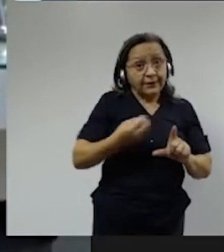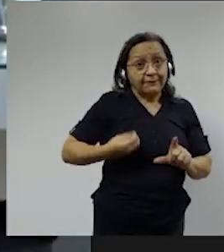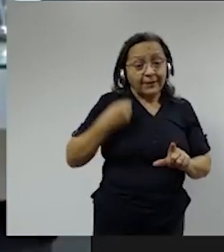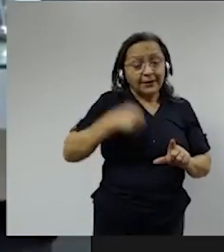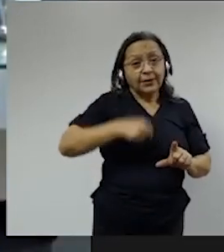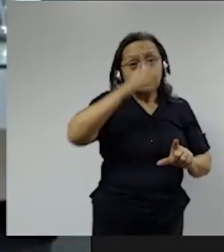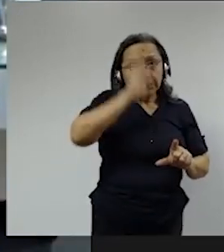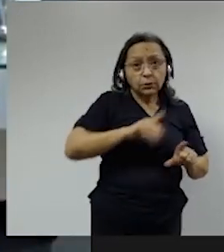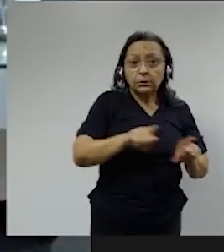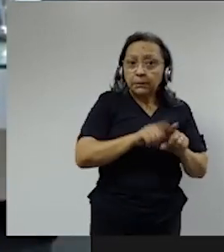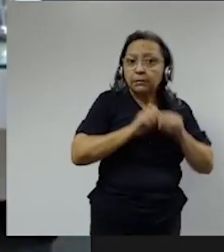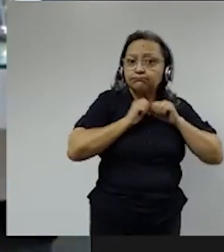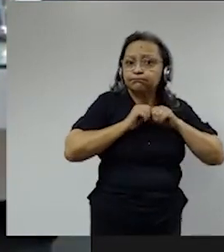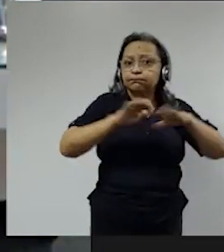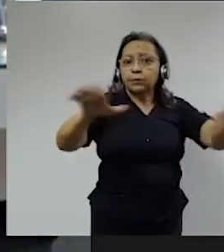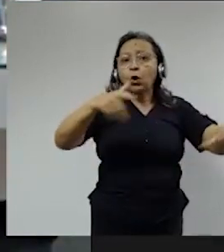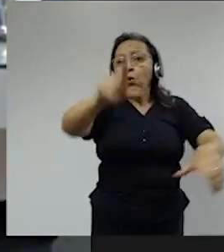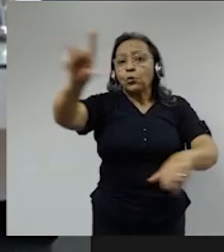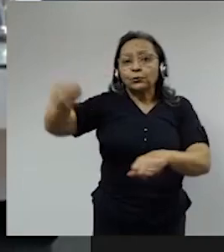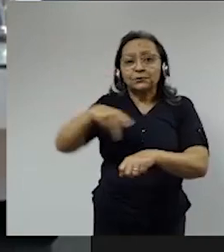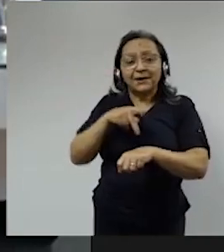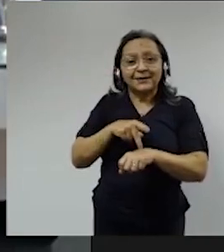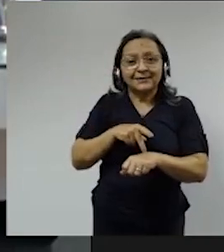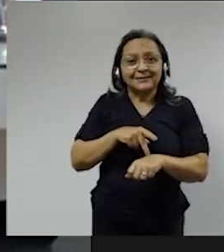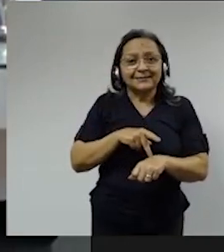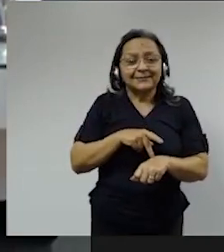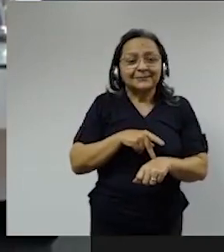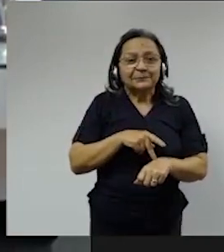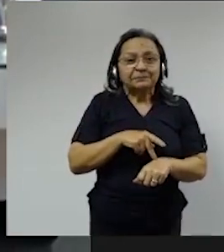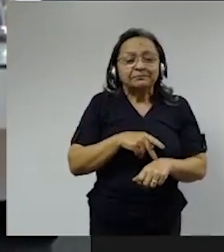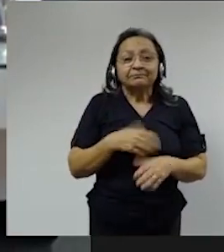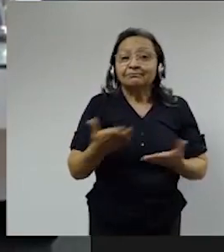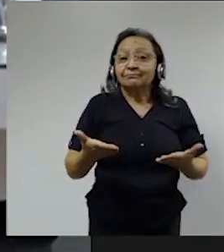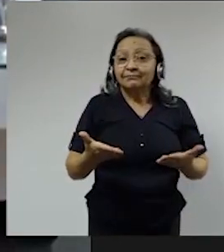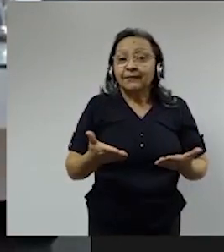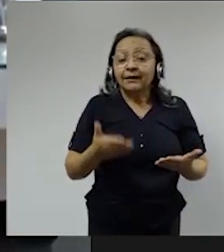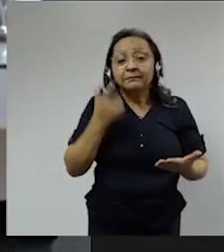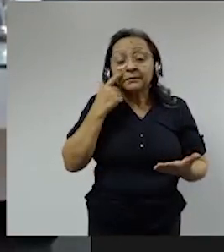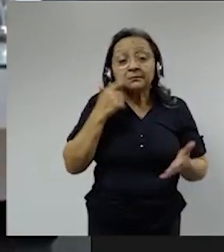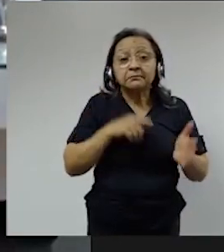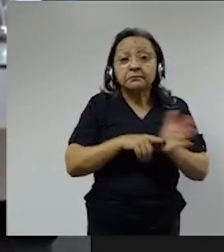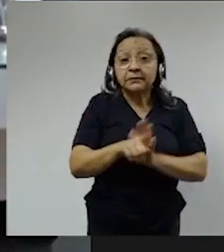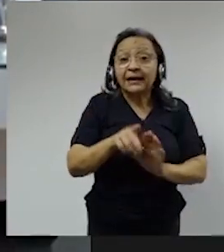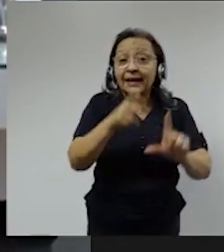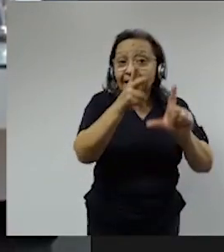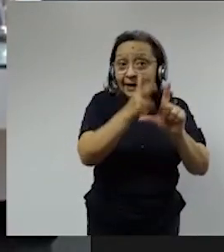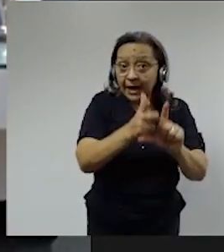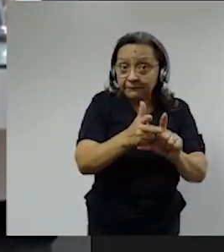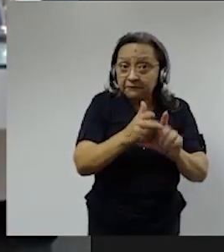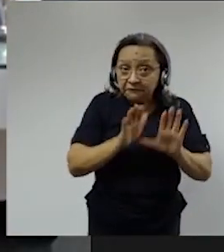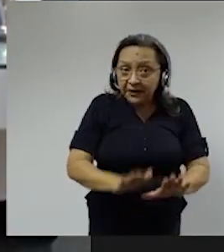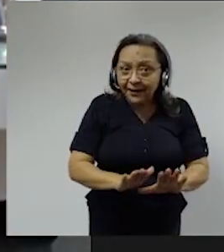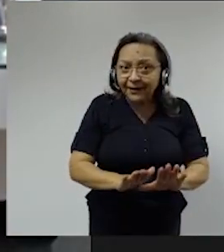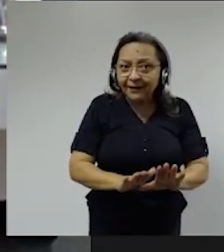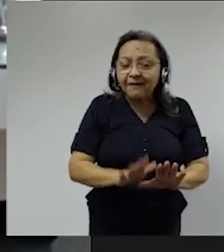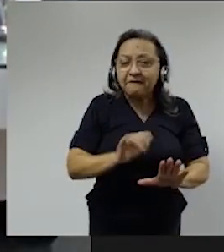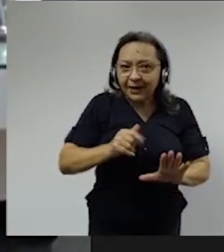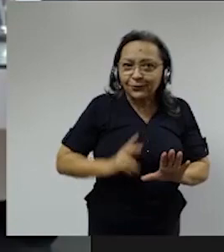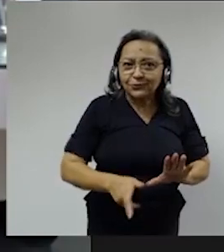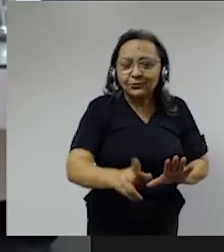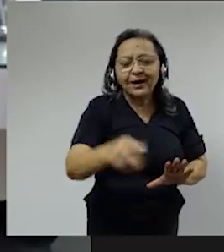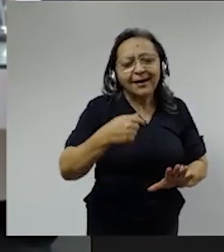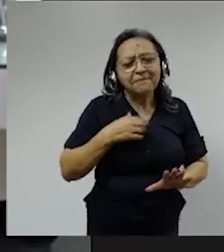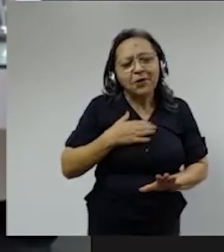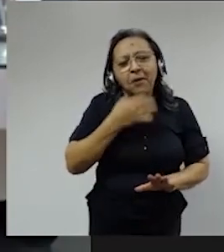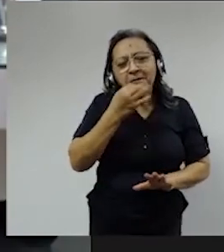lá em outros países. Para fechar a pergunta, e aí, as lives vieram para ficar? No meu ponto de vista, sim, elas vieram